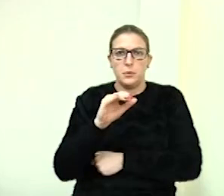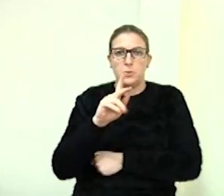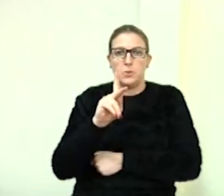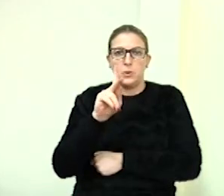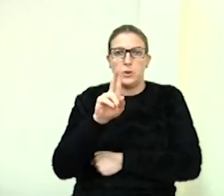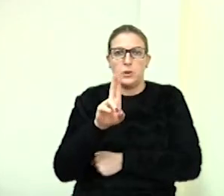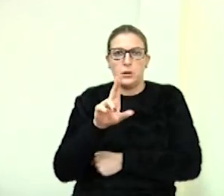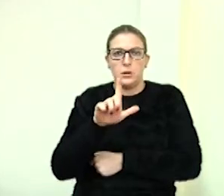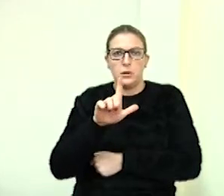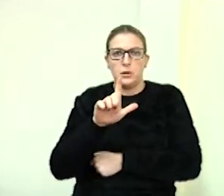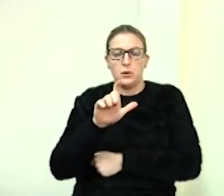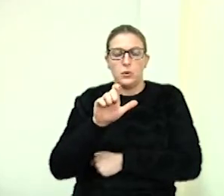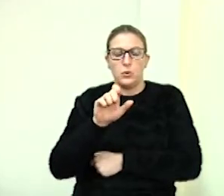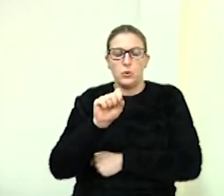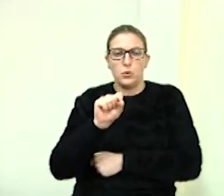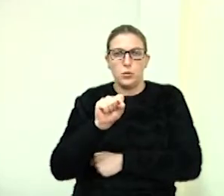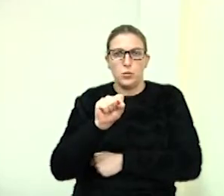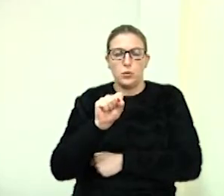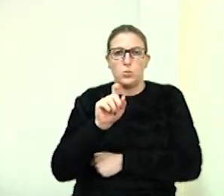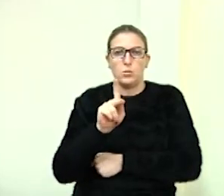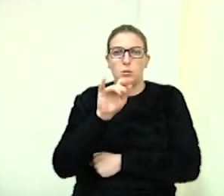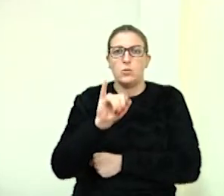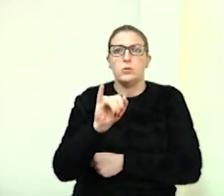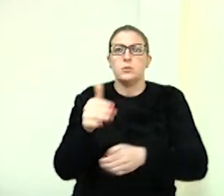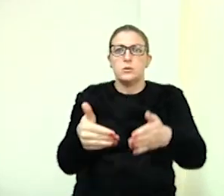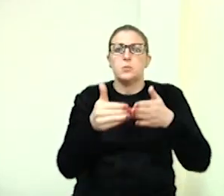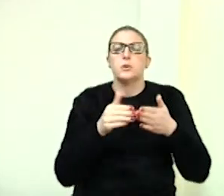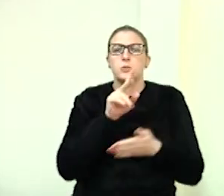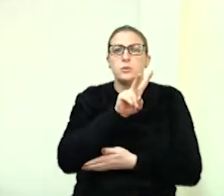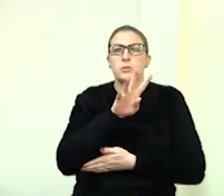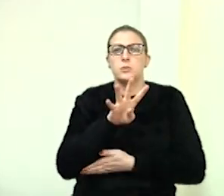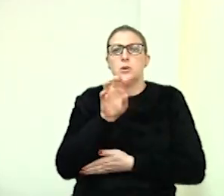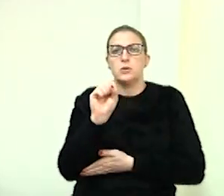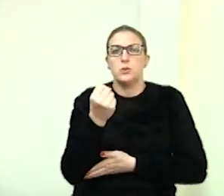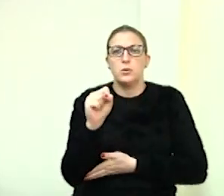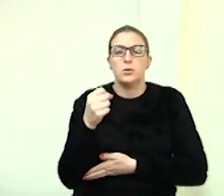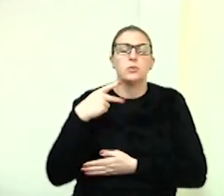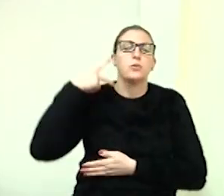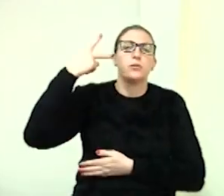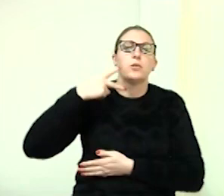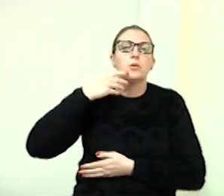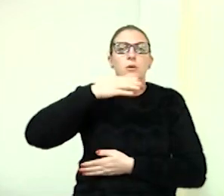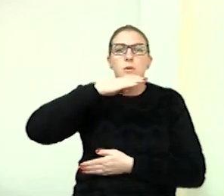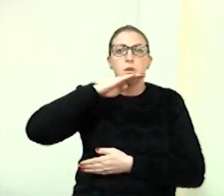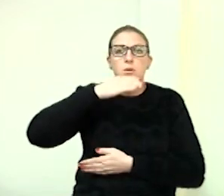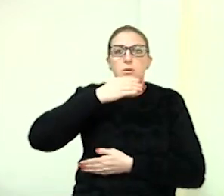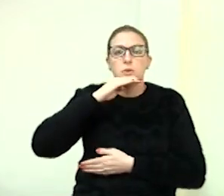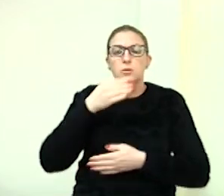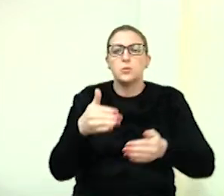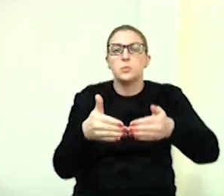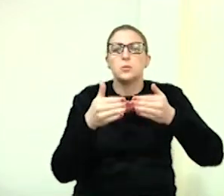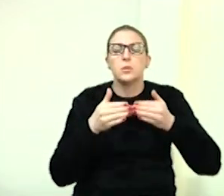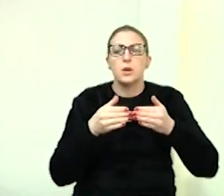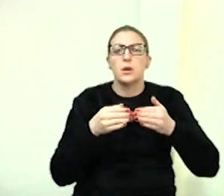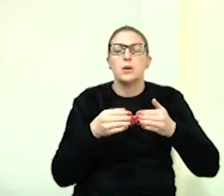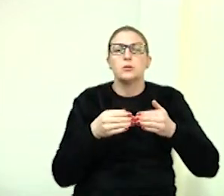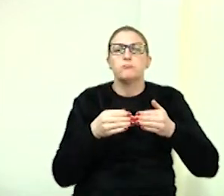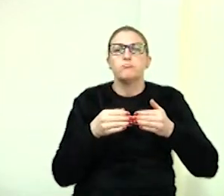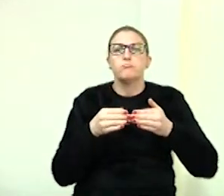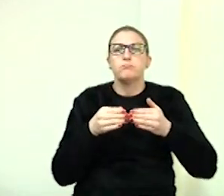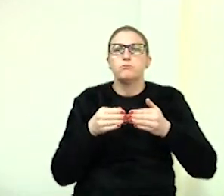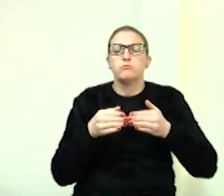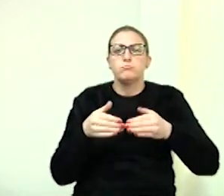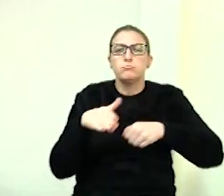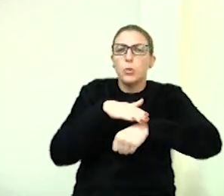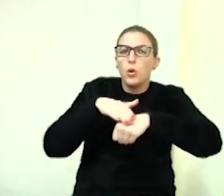Pedido de providência número 248, Leandro Basso, solicita ao Poder Executivo Municipal providência junto à Corsanga e demais